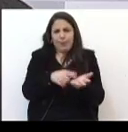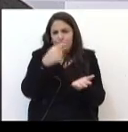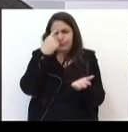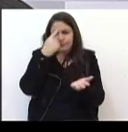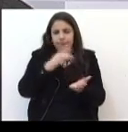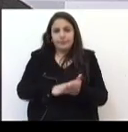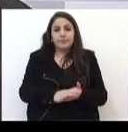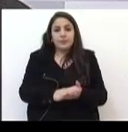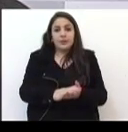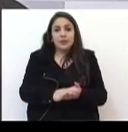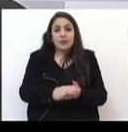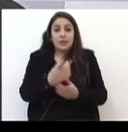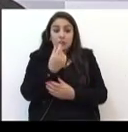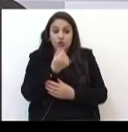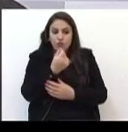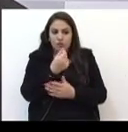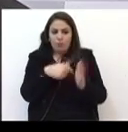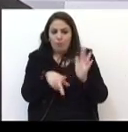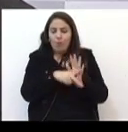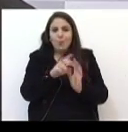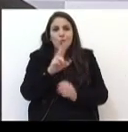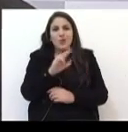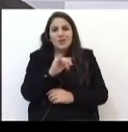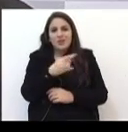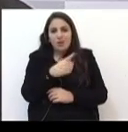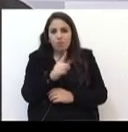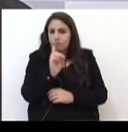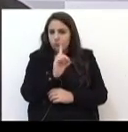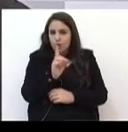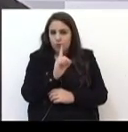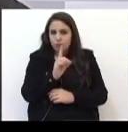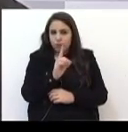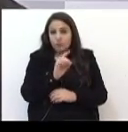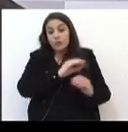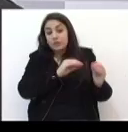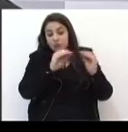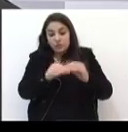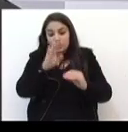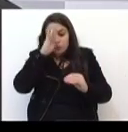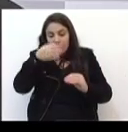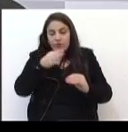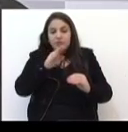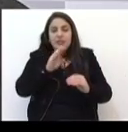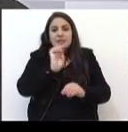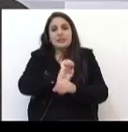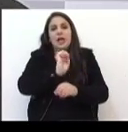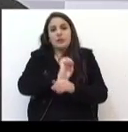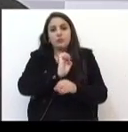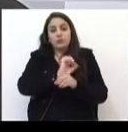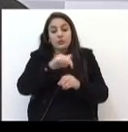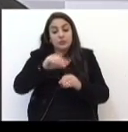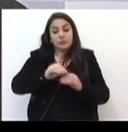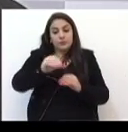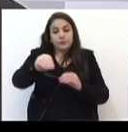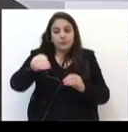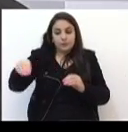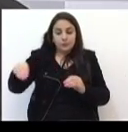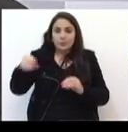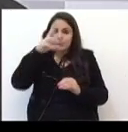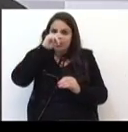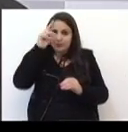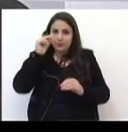esses recursos não ficariam na União, e sim viriam para o Estado, e o Estado repassaria aos municípios. E mais ainda, que